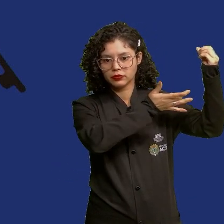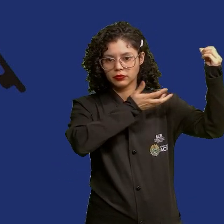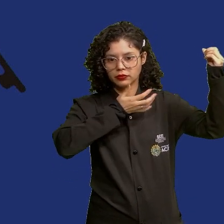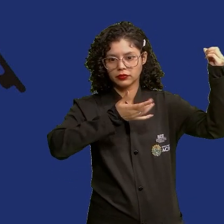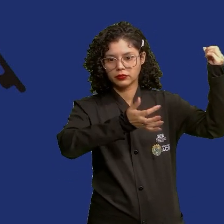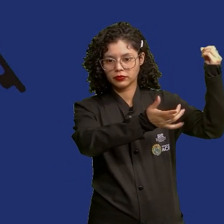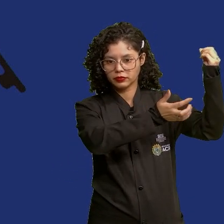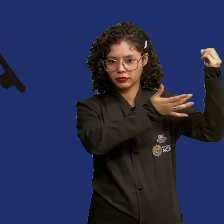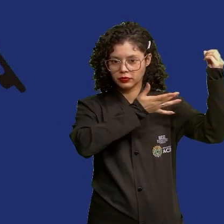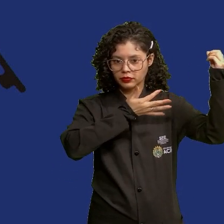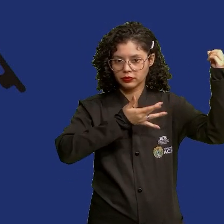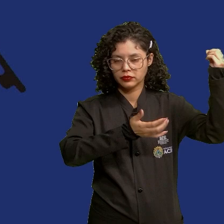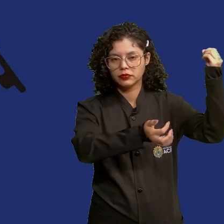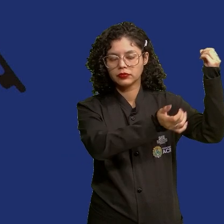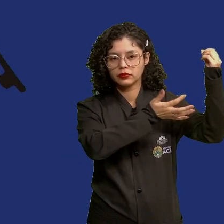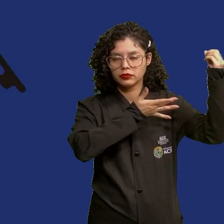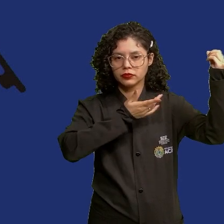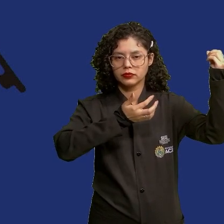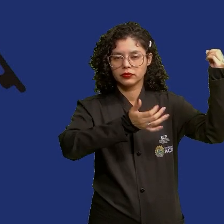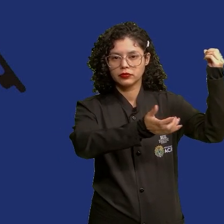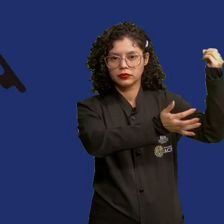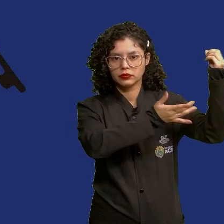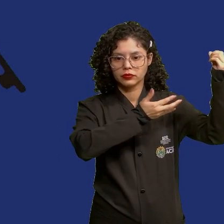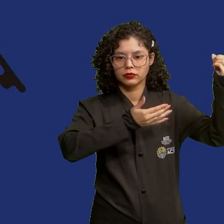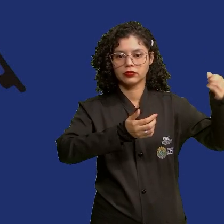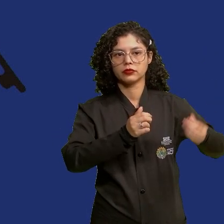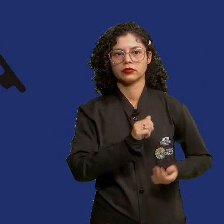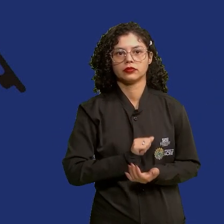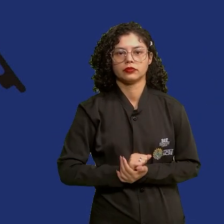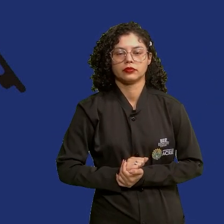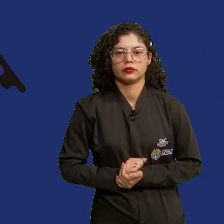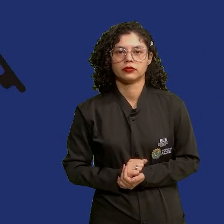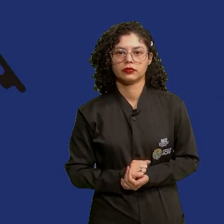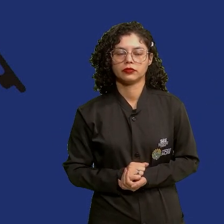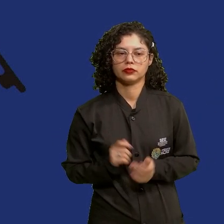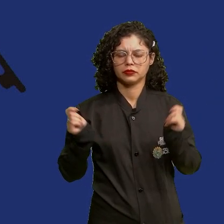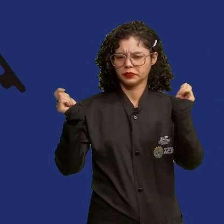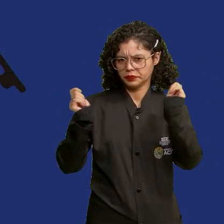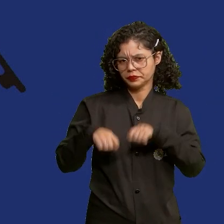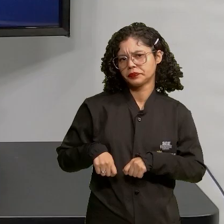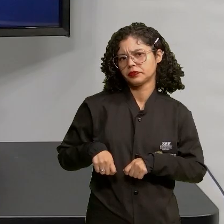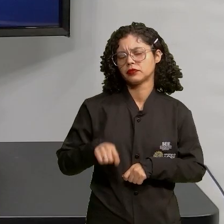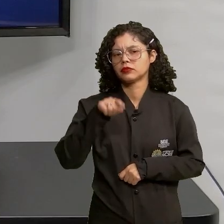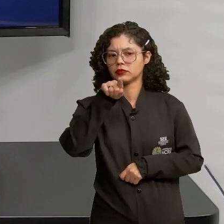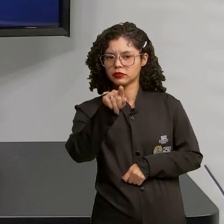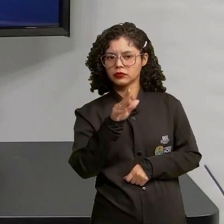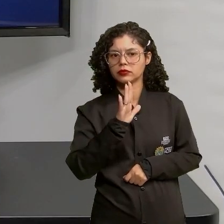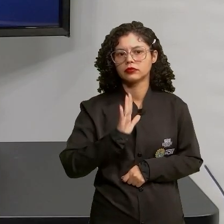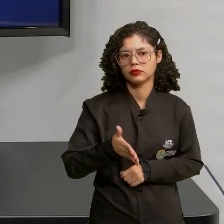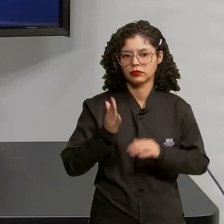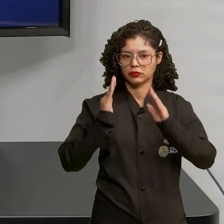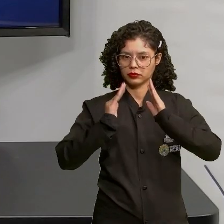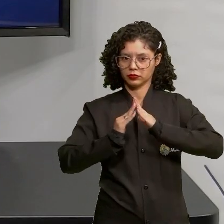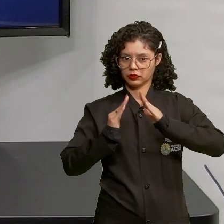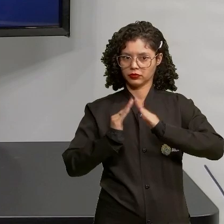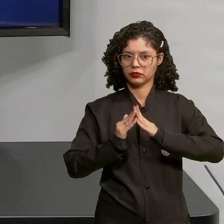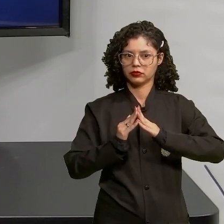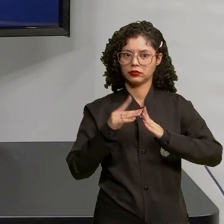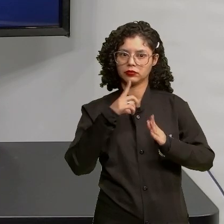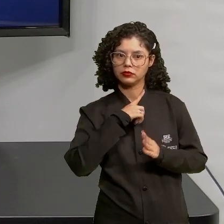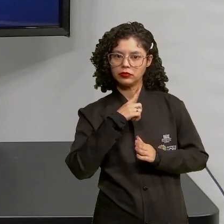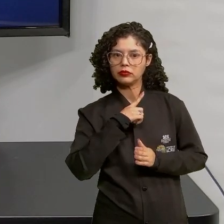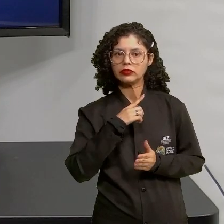tocada dedilhando as cordas com os dedos. Muito provavelmente, você que está em casa